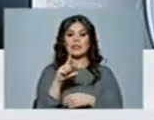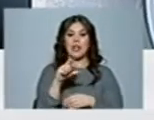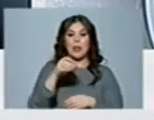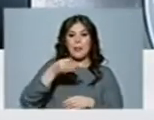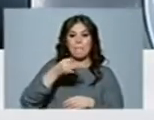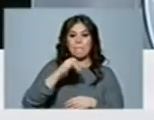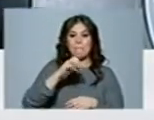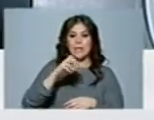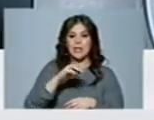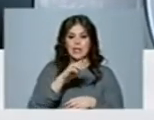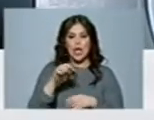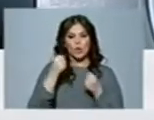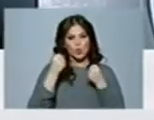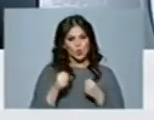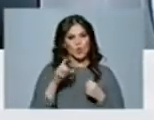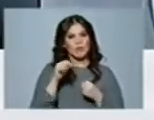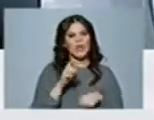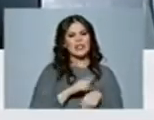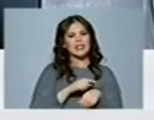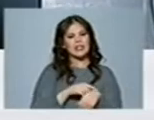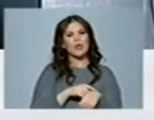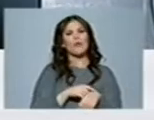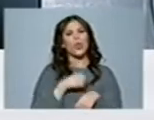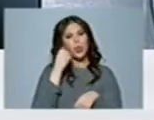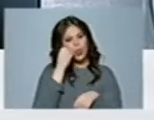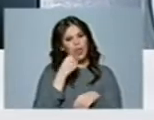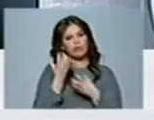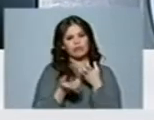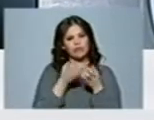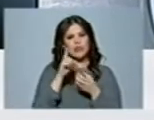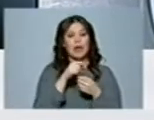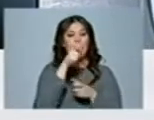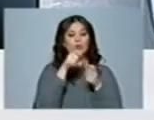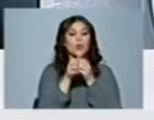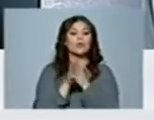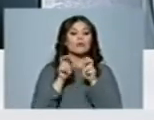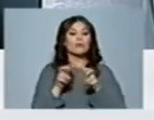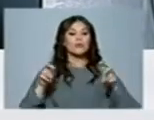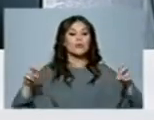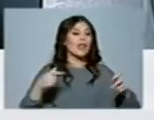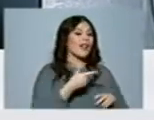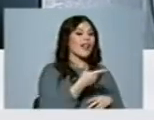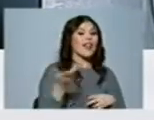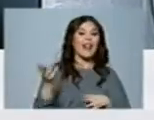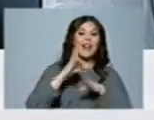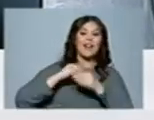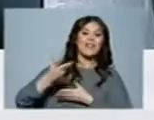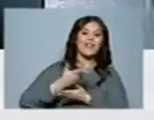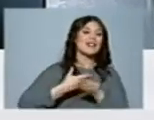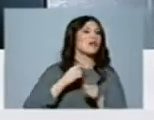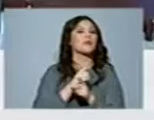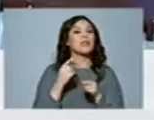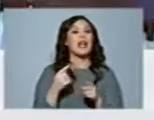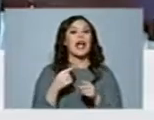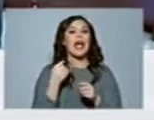mais dura, sim, demora mais tempo a cozer também. Pronto. E já ouvem o burburinho na sala, não é? É o aroma, À medida que a carne entra no